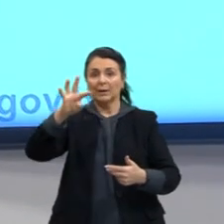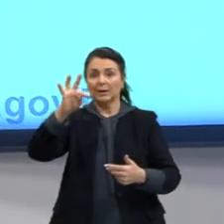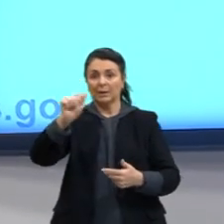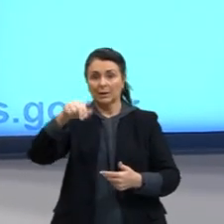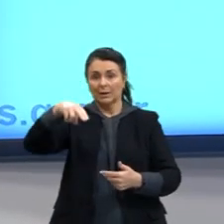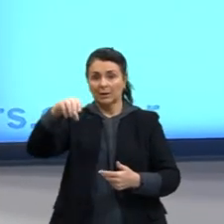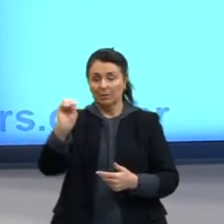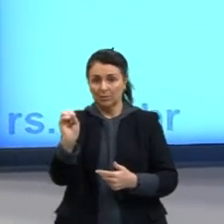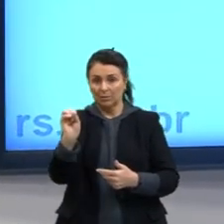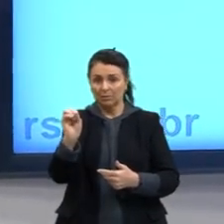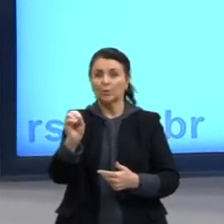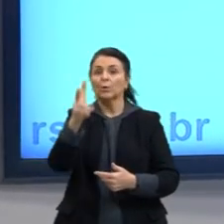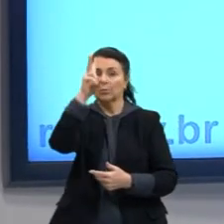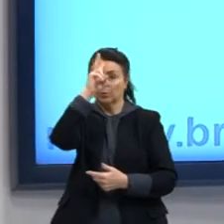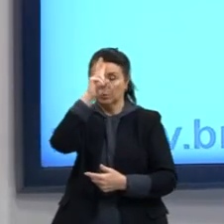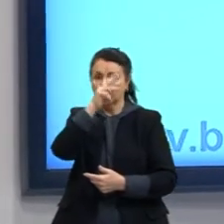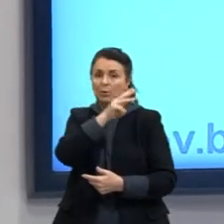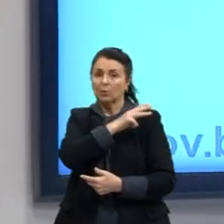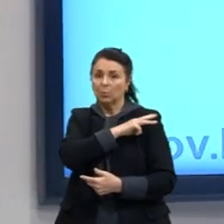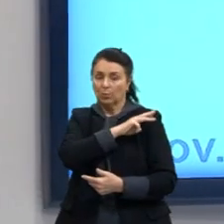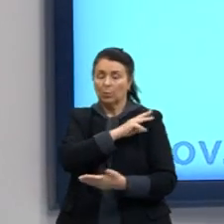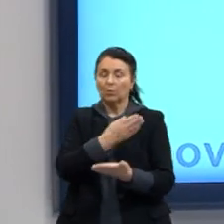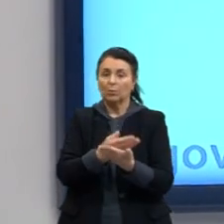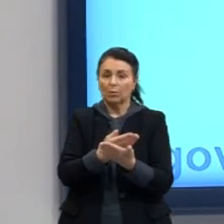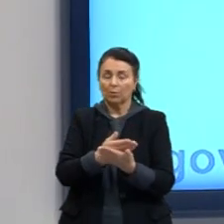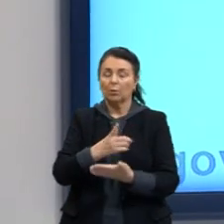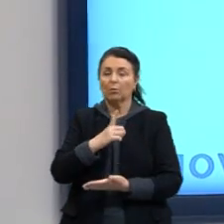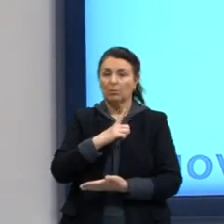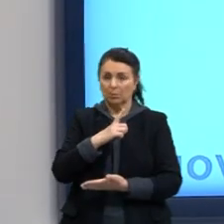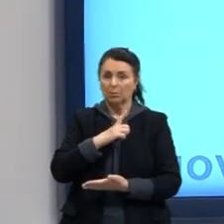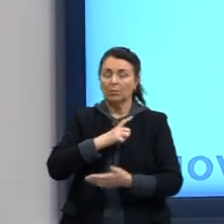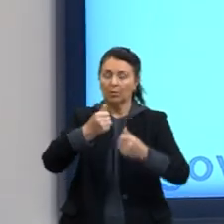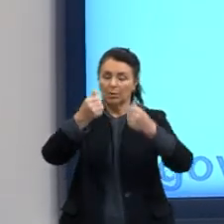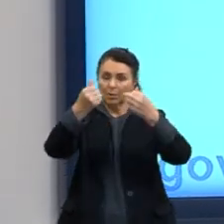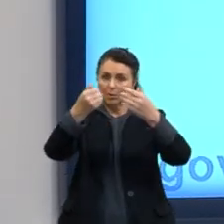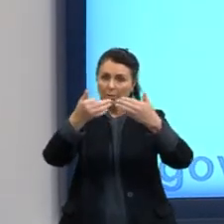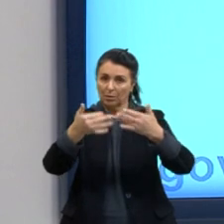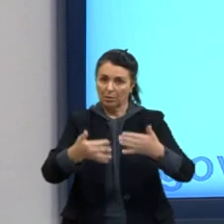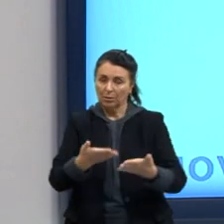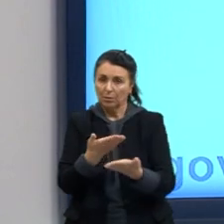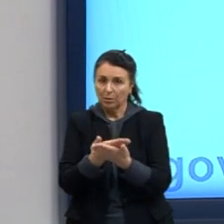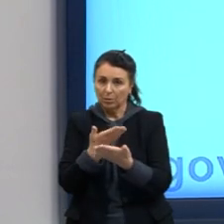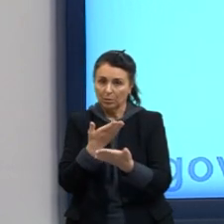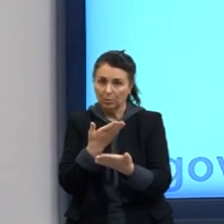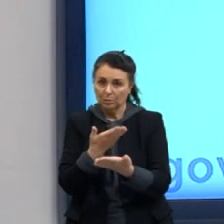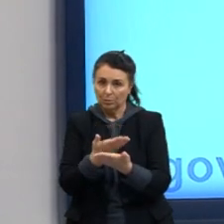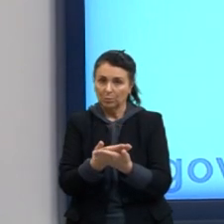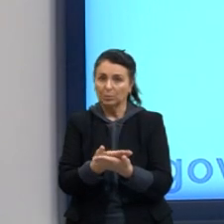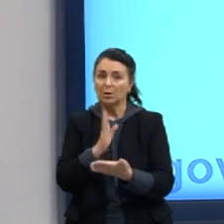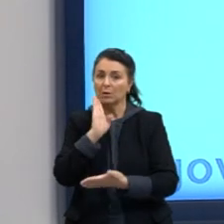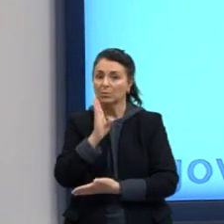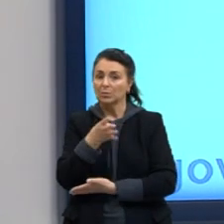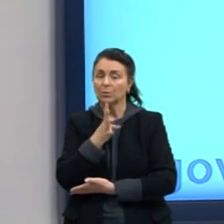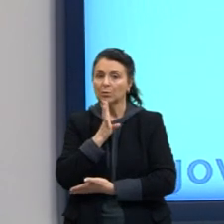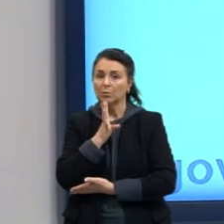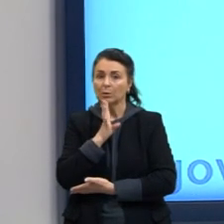gente vai ver quando tiver na química orgânica cantar mas pessoal terceiro ano já deve estar bem familiarizado com essas ligações